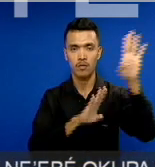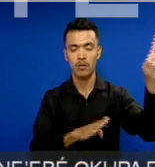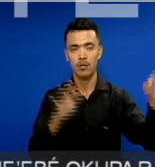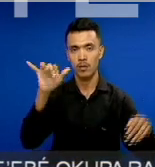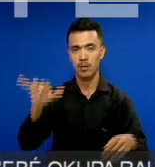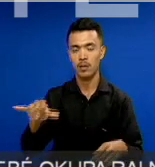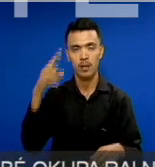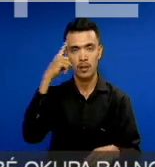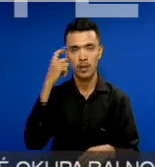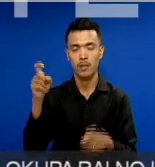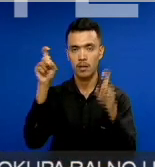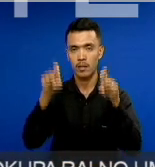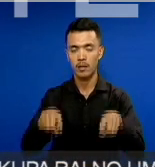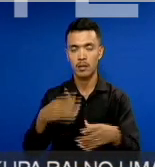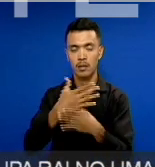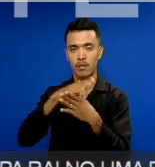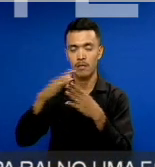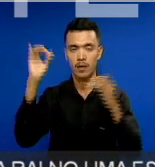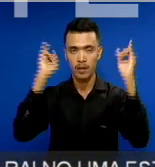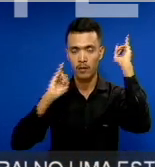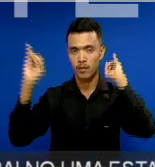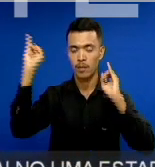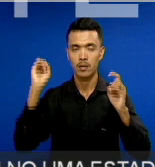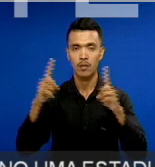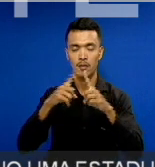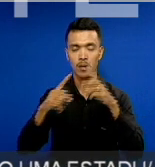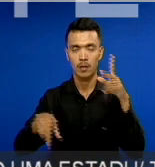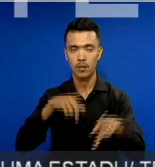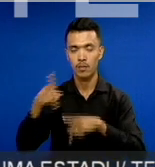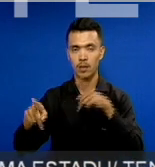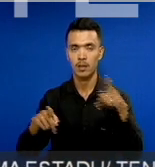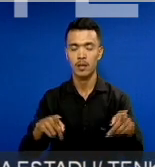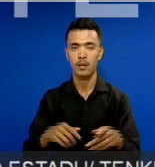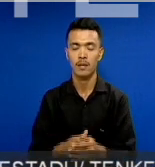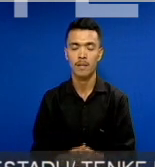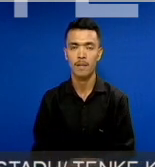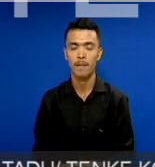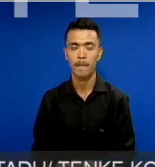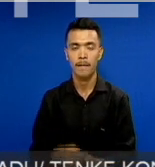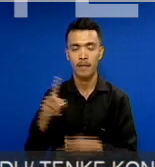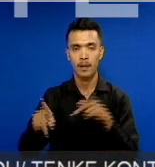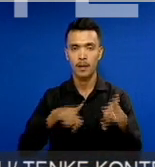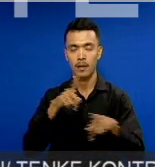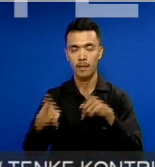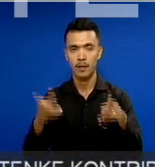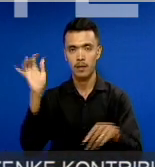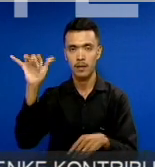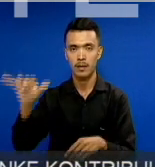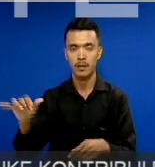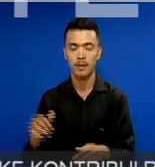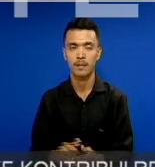Tamarine, itapsia sensibiliza itenia comunidade. Sensibiliza itenia cidadão sira.